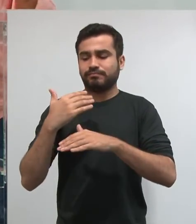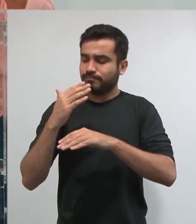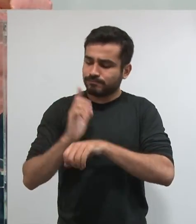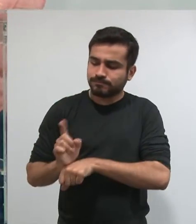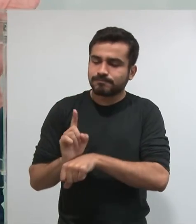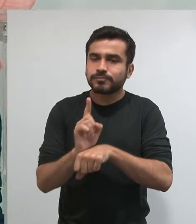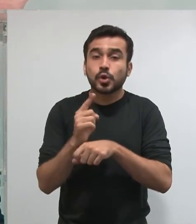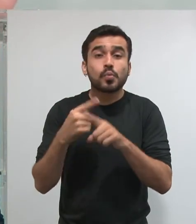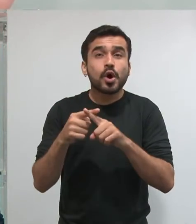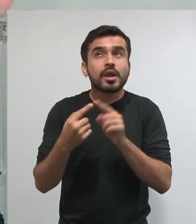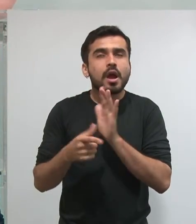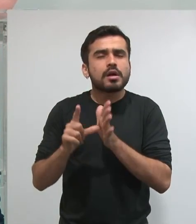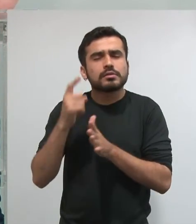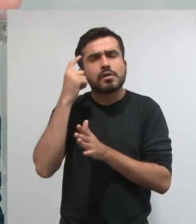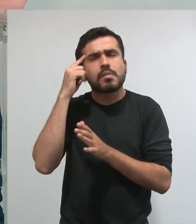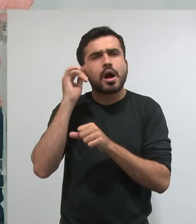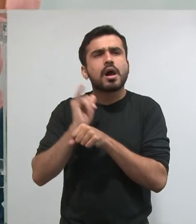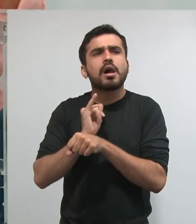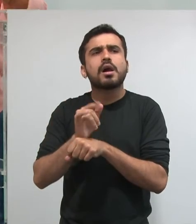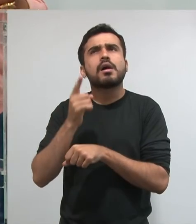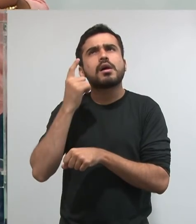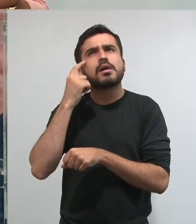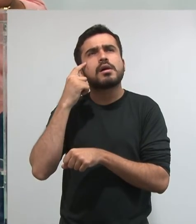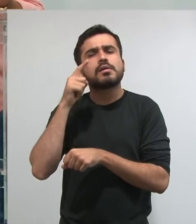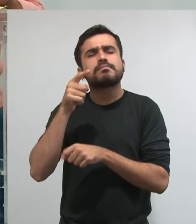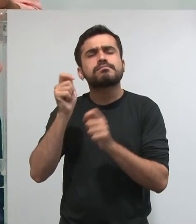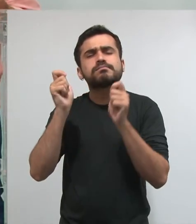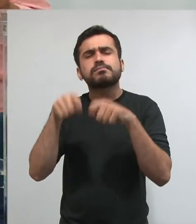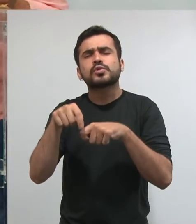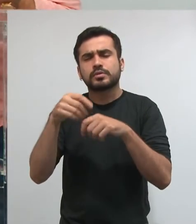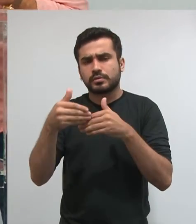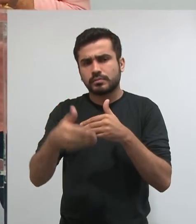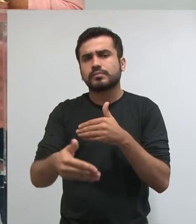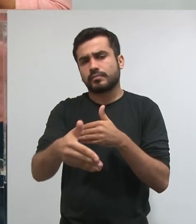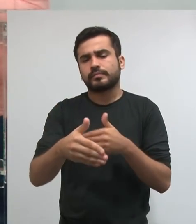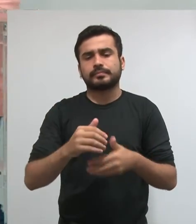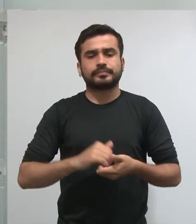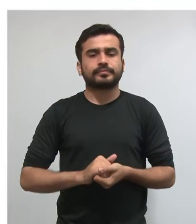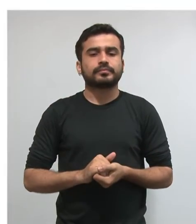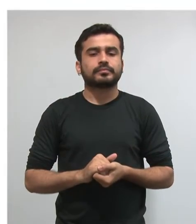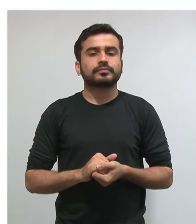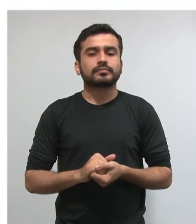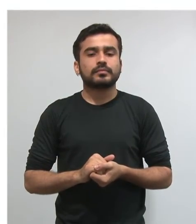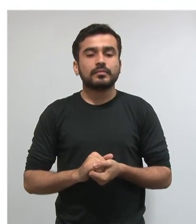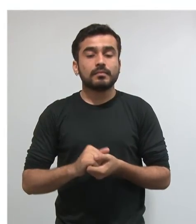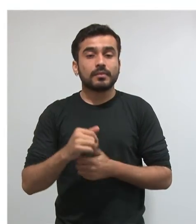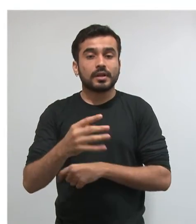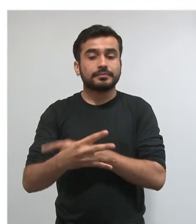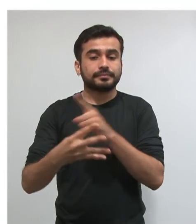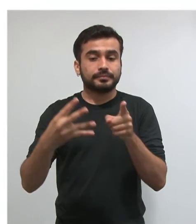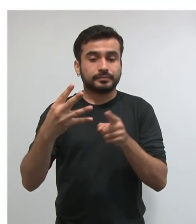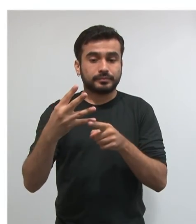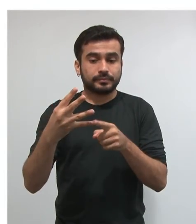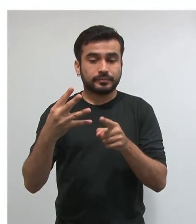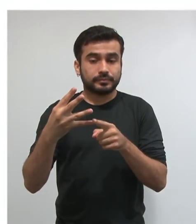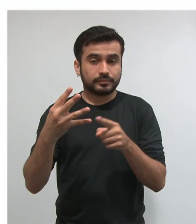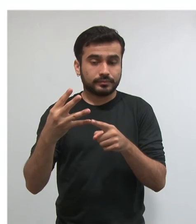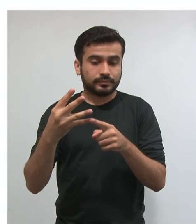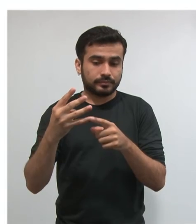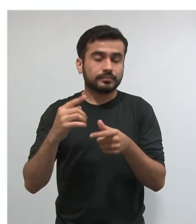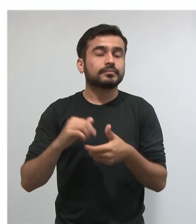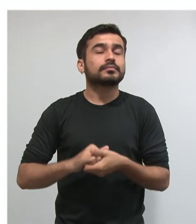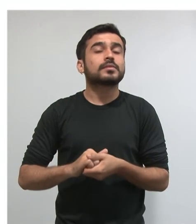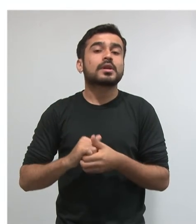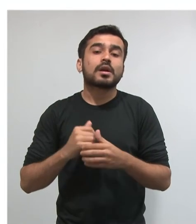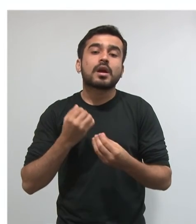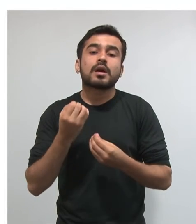já previu anteriormente essas possíveis influências, ok? O momento 4, que está aqui mais abaixo, ele